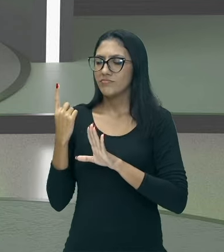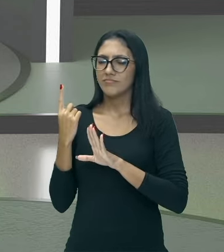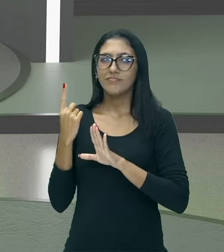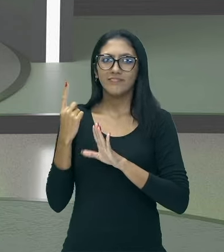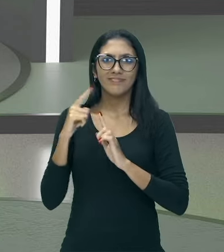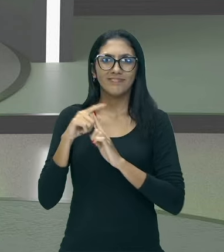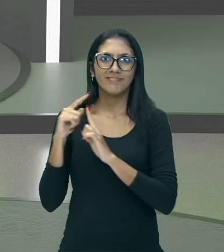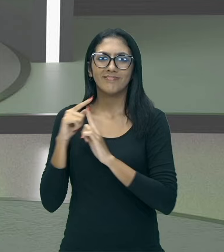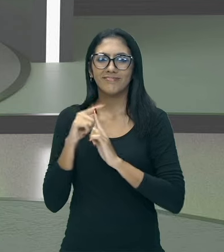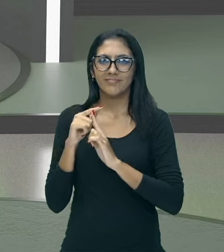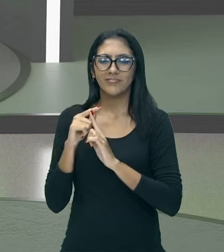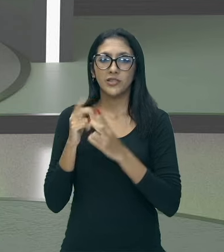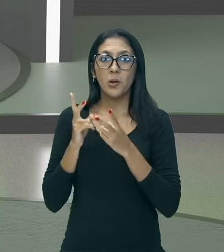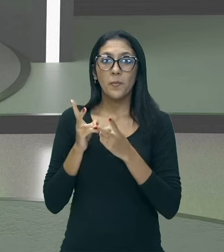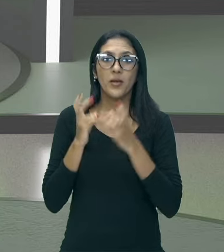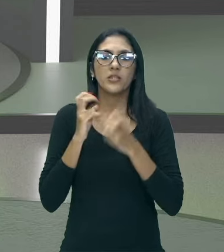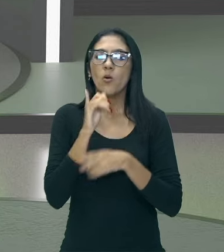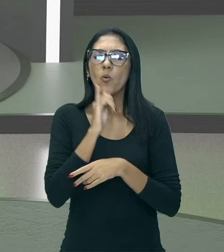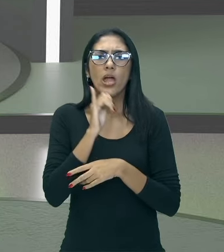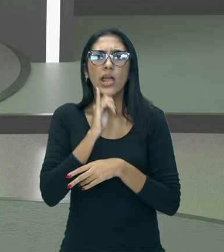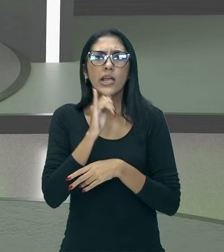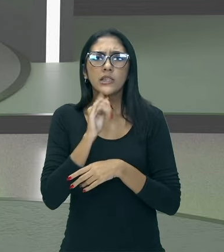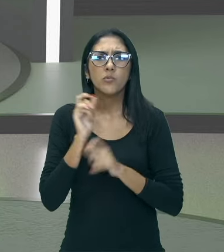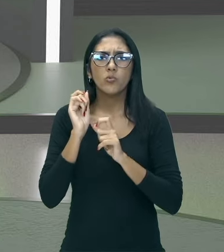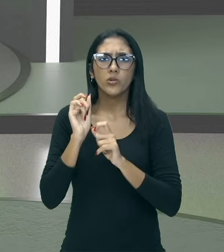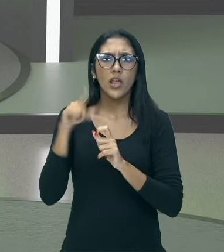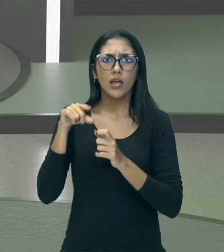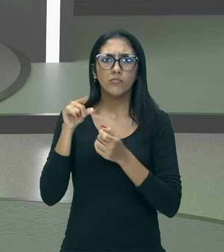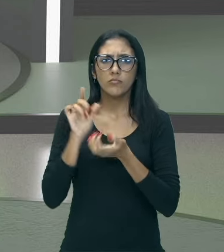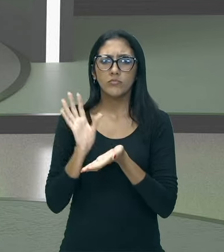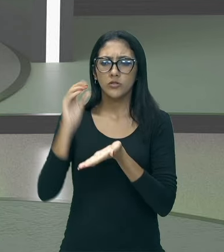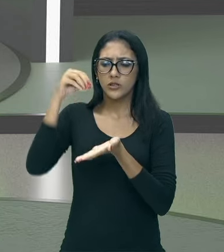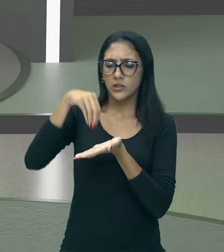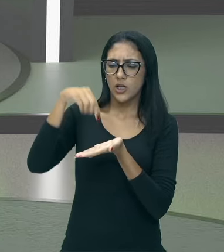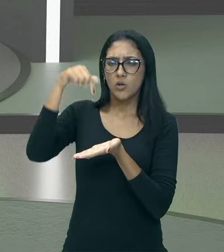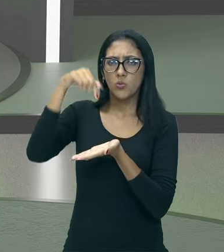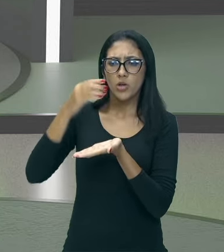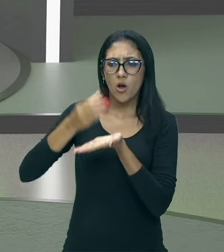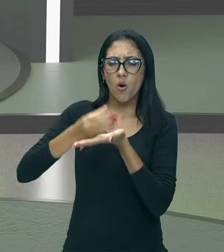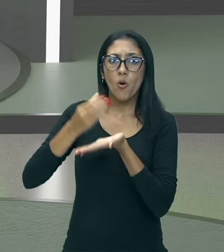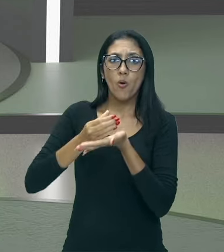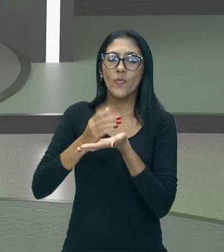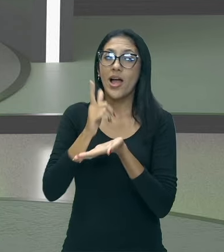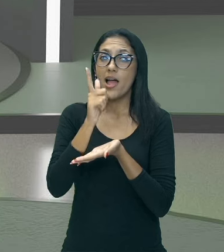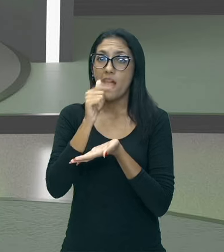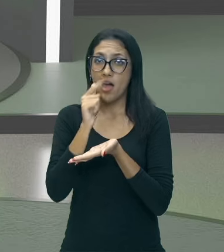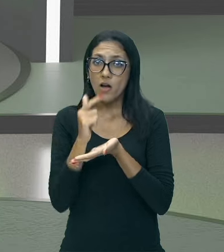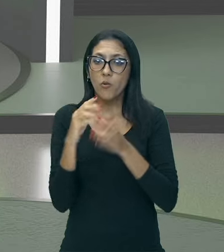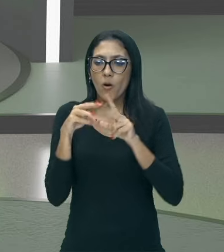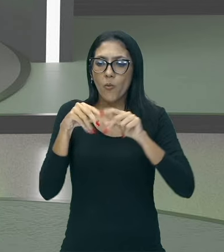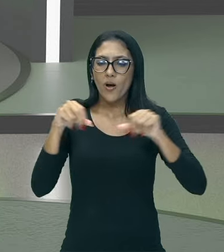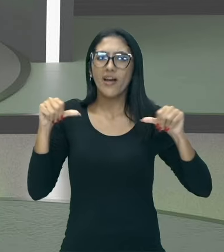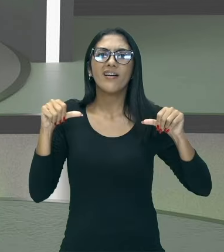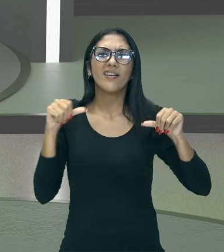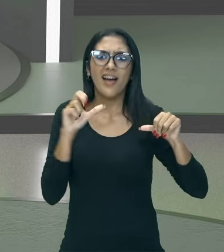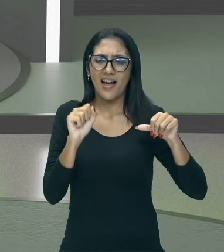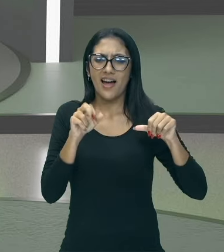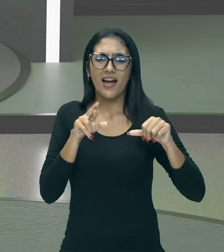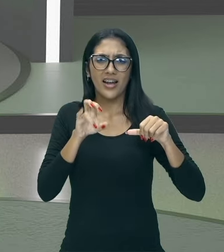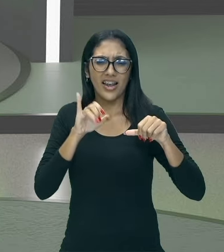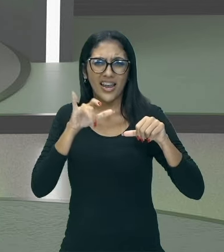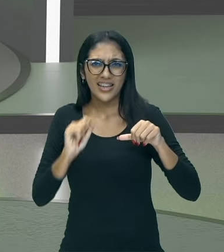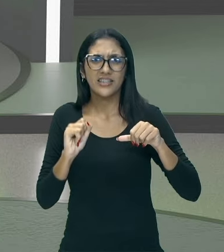né? Aqui eu tenho um exemplo de água e areia. Algumas partículas, elas vão para o fundo, elas